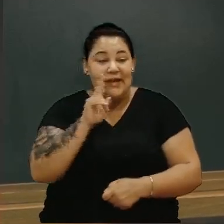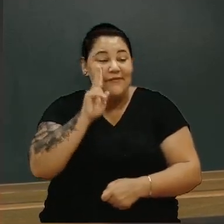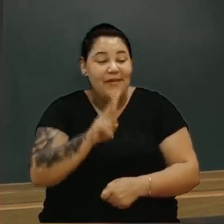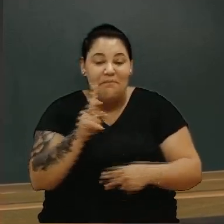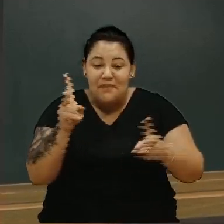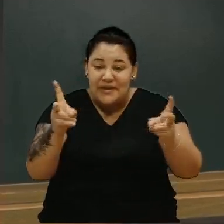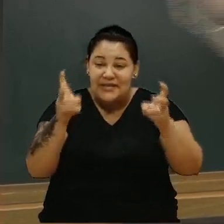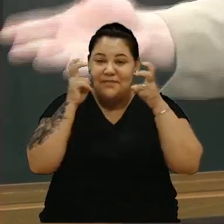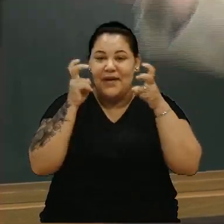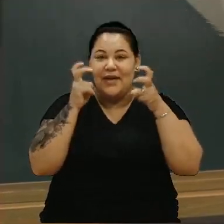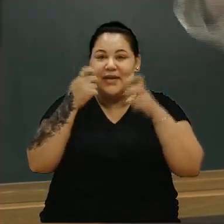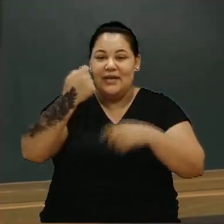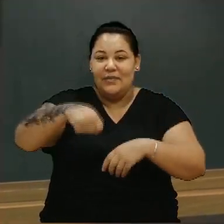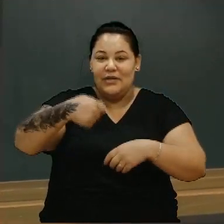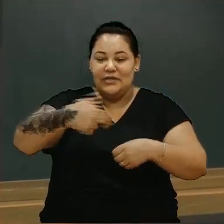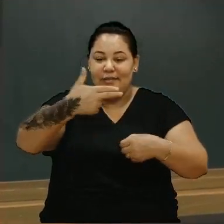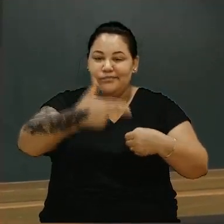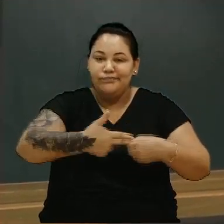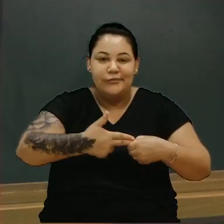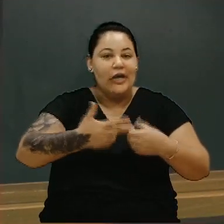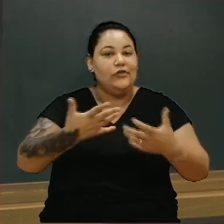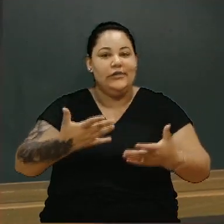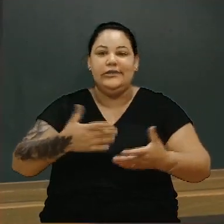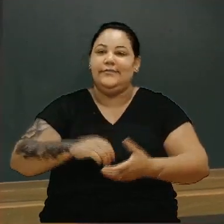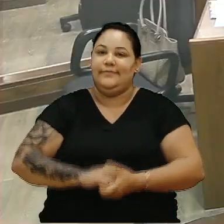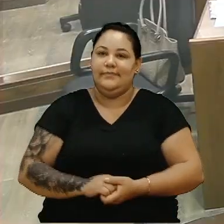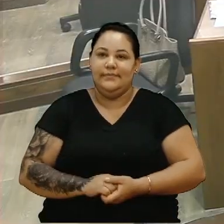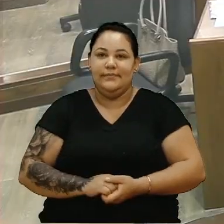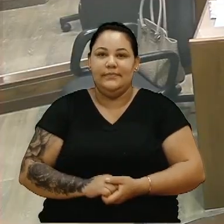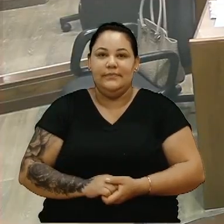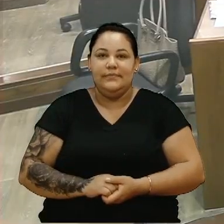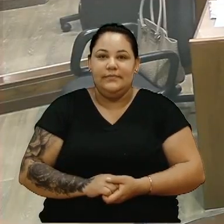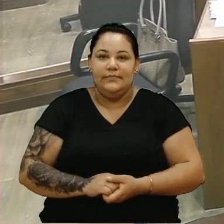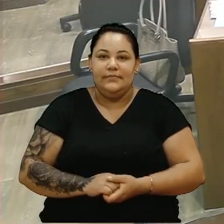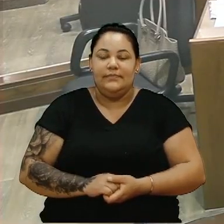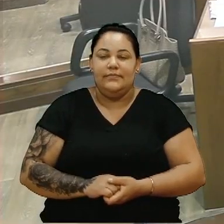abastecer um caminhão que só anda se abastecido. Obrigado, presidente. Obrigado, vereador Cláudio Libardi.